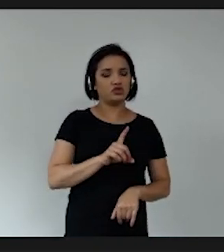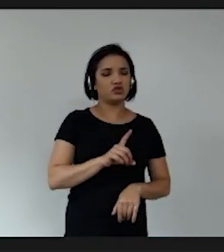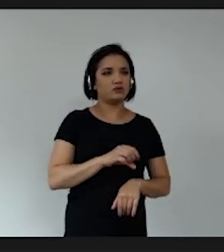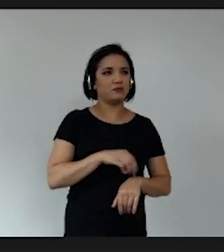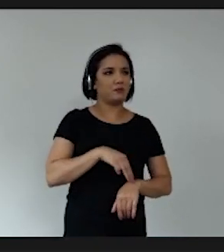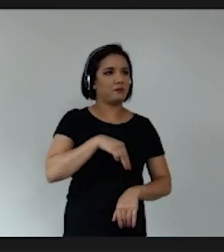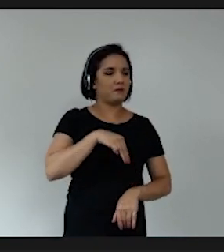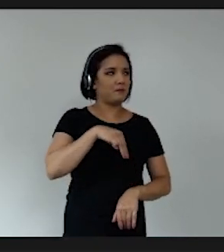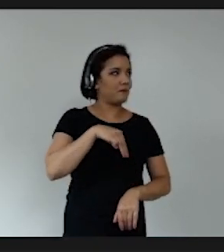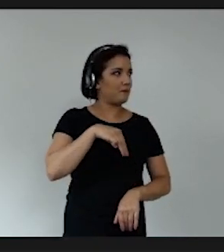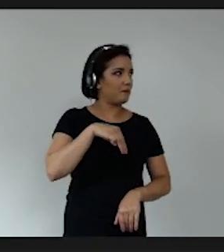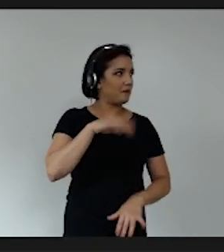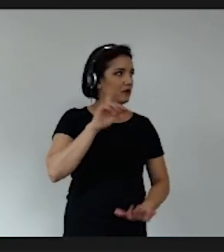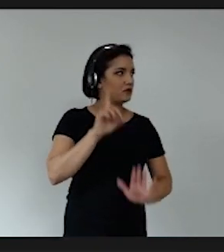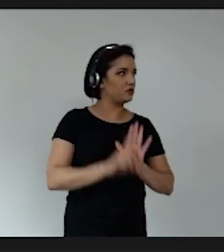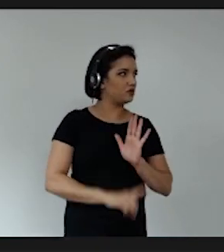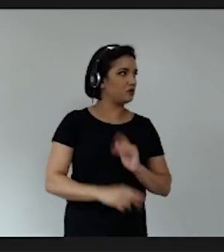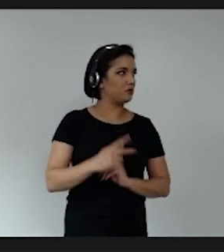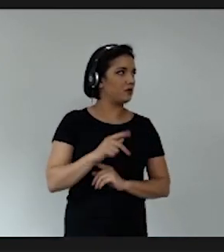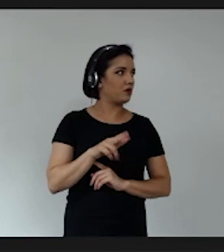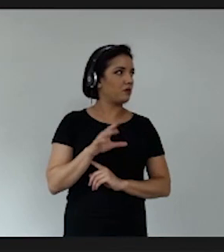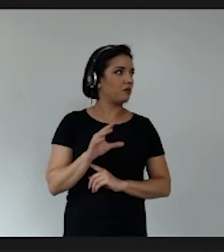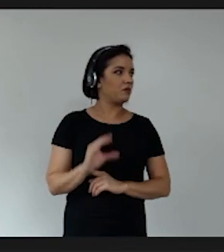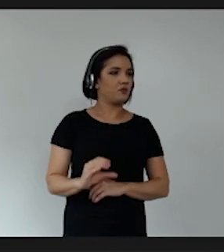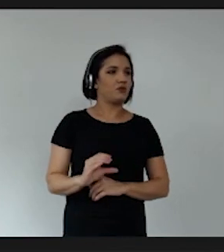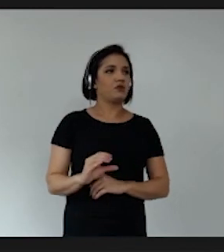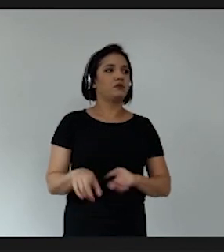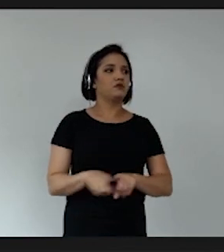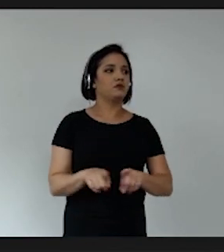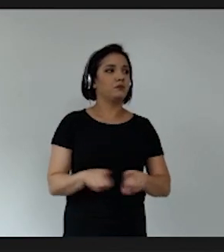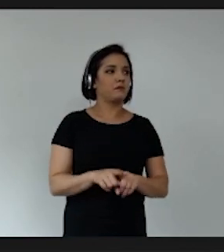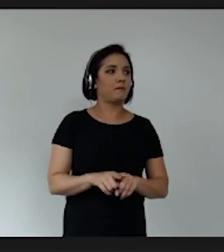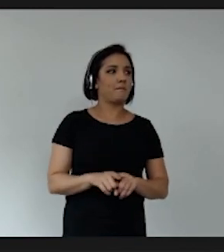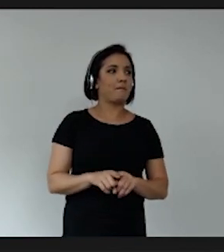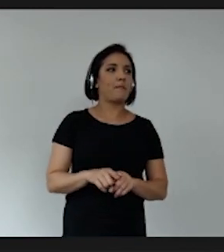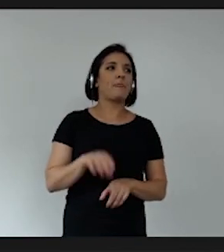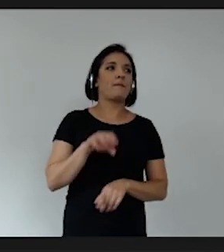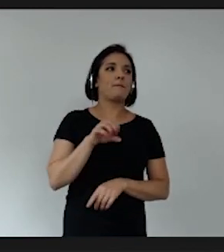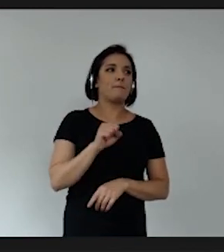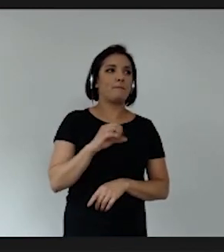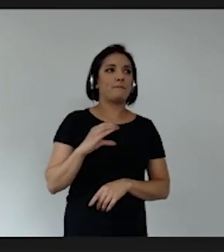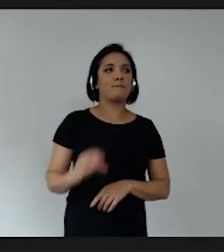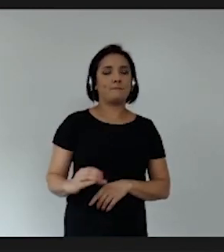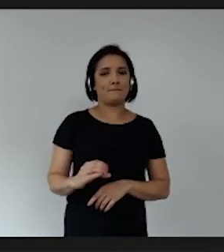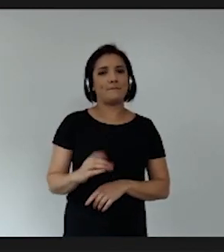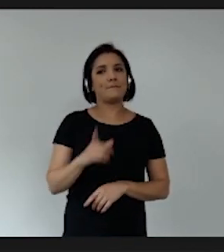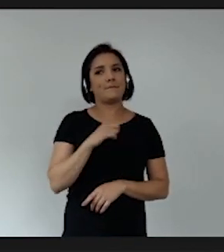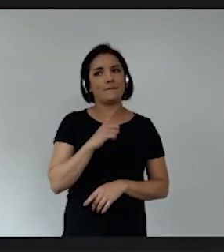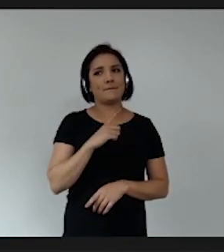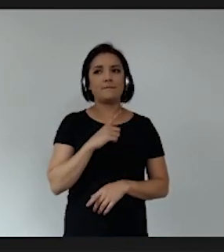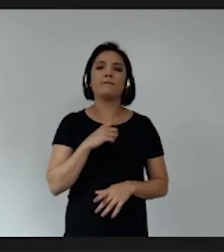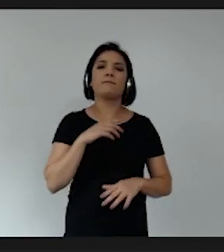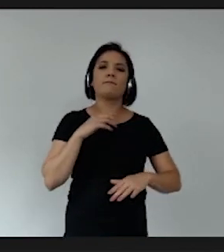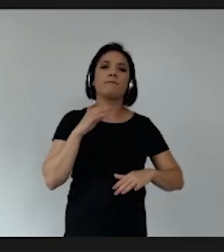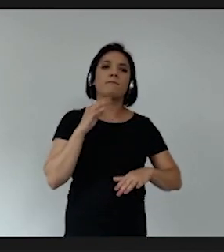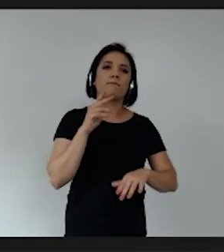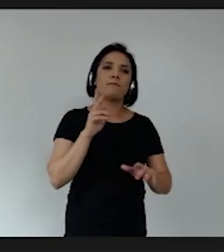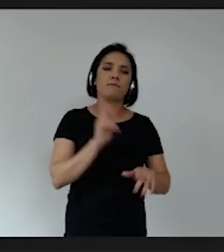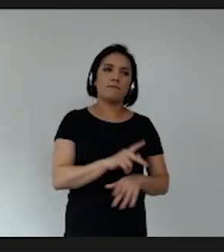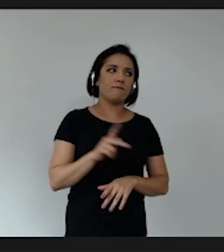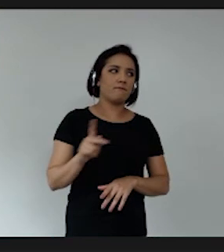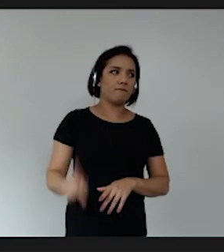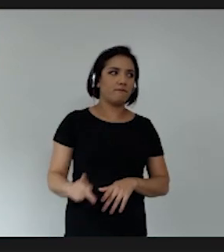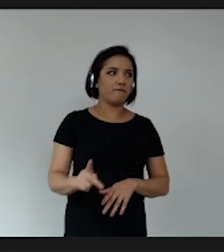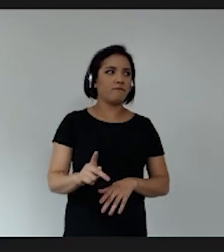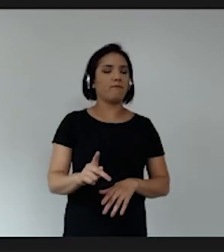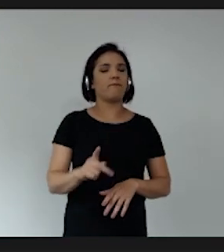Direito Imobiliário pela Universidade Federal de Santa Catarina, professor efetivo do curso de graduação em Direito